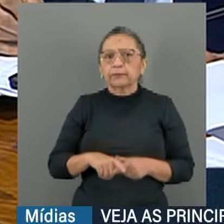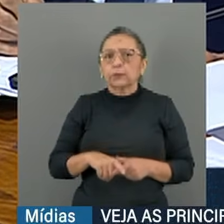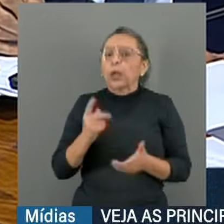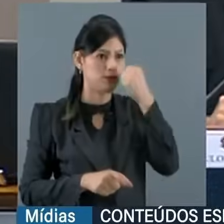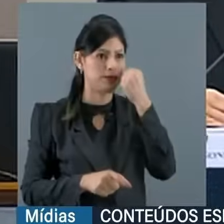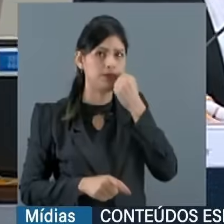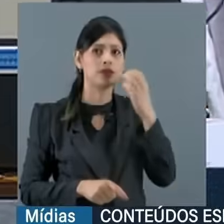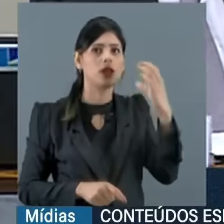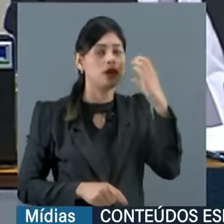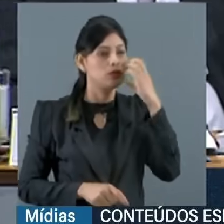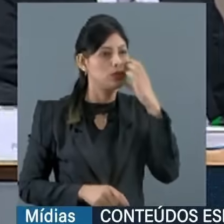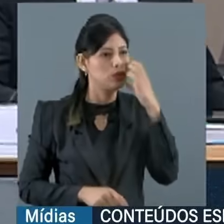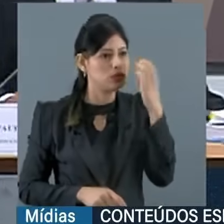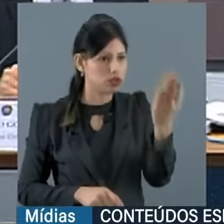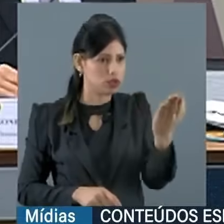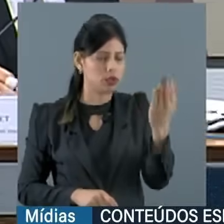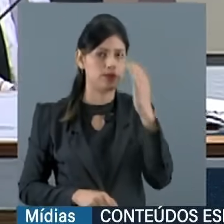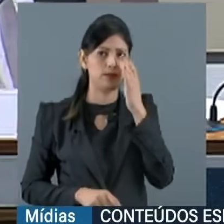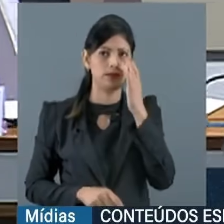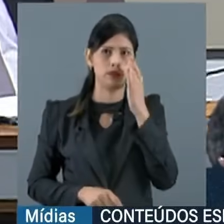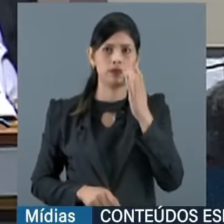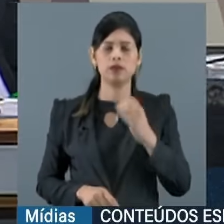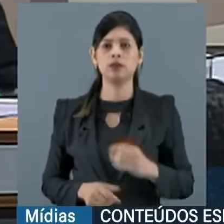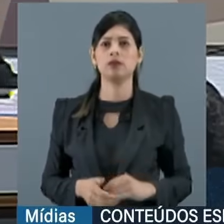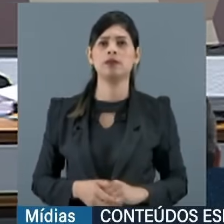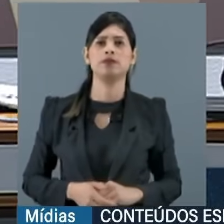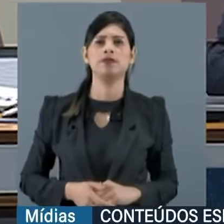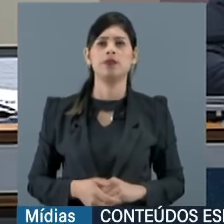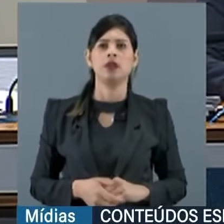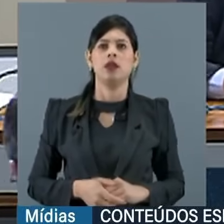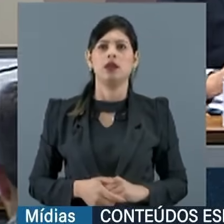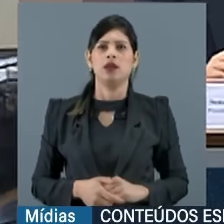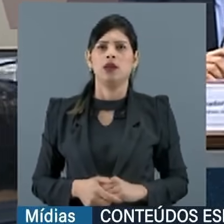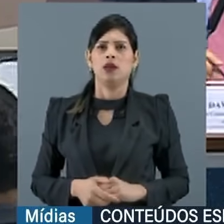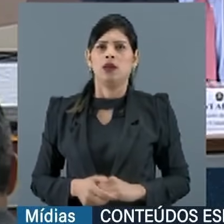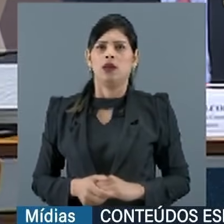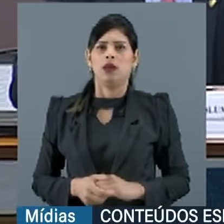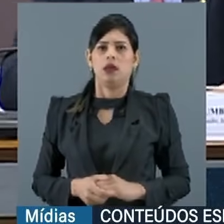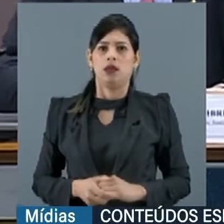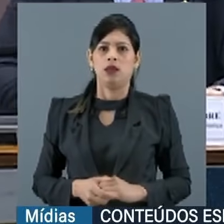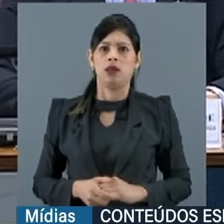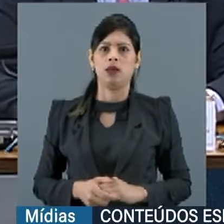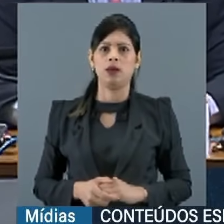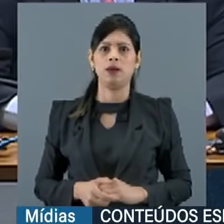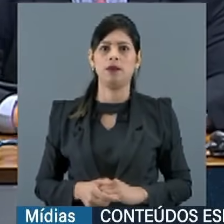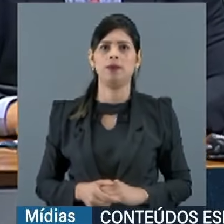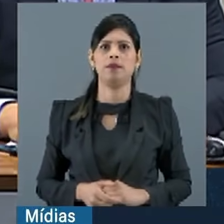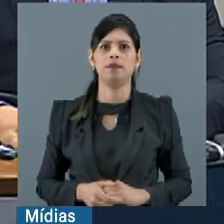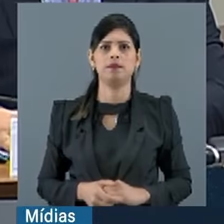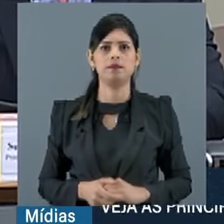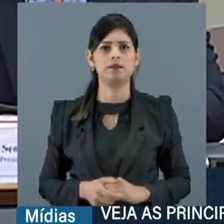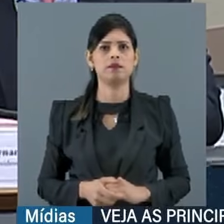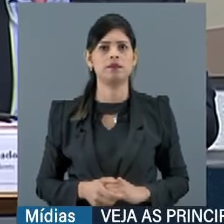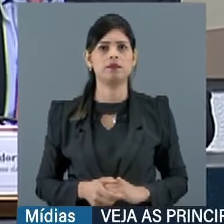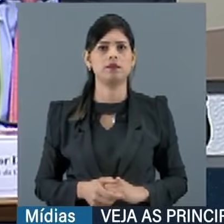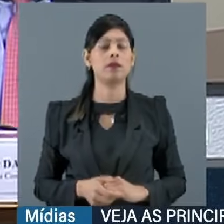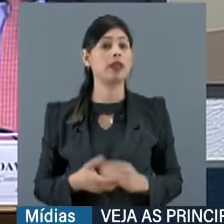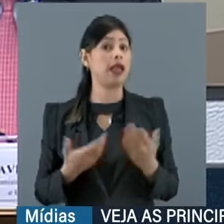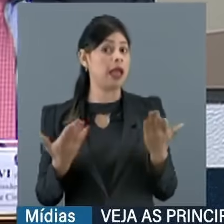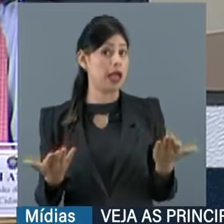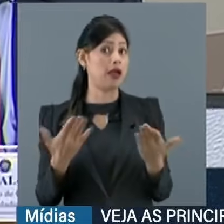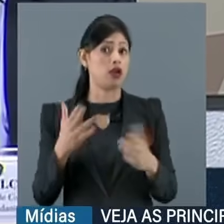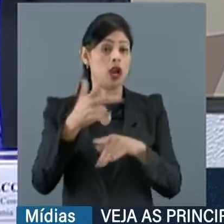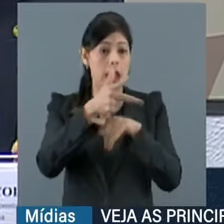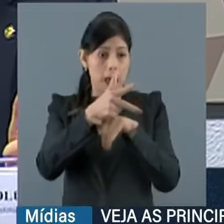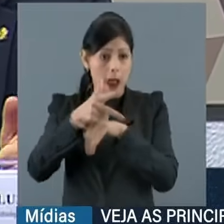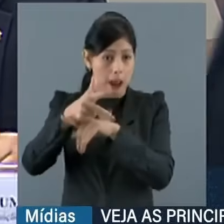recente. Quero reiterar que as imagens que foram aludidas foram entregues à CPI. Eu tenho